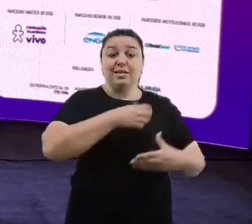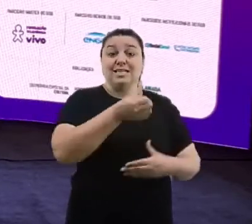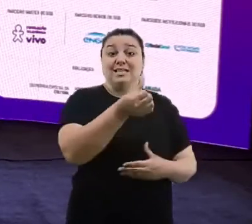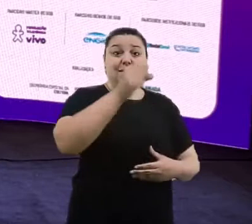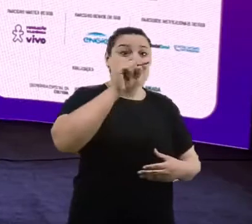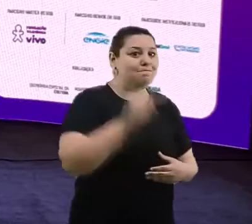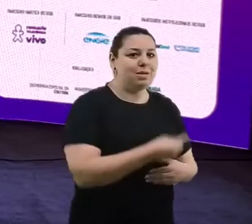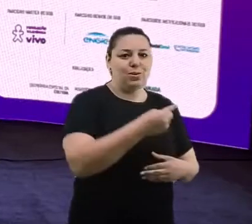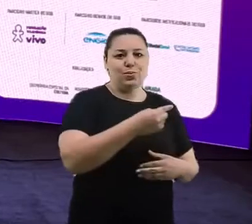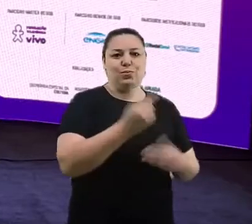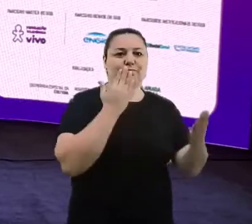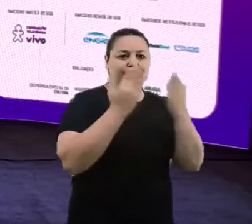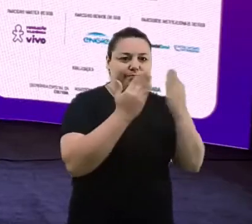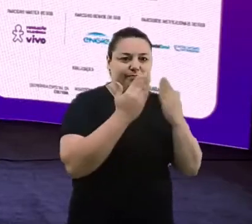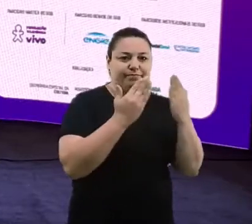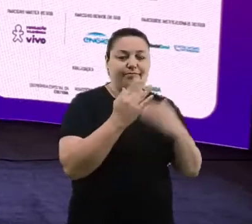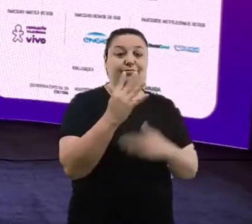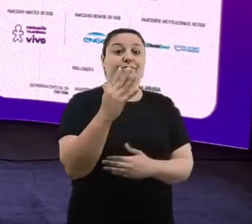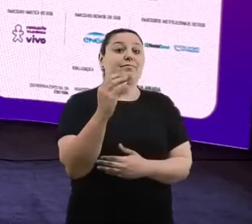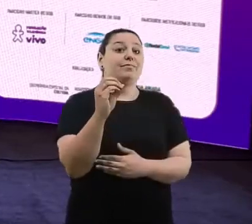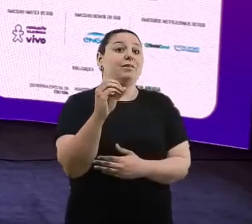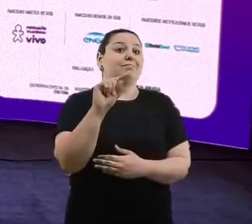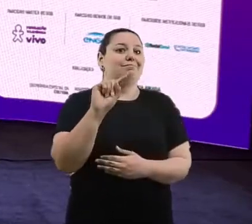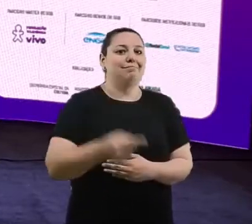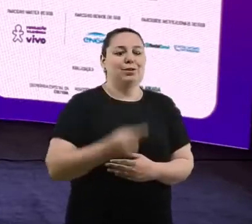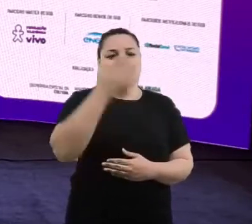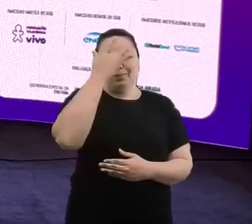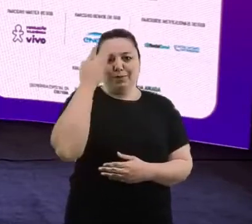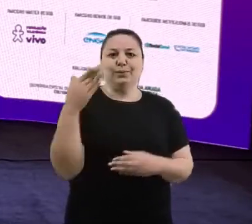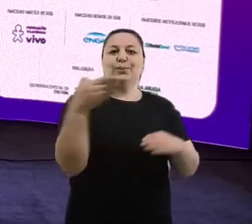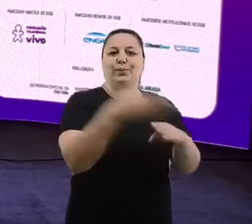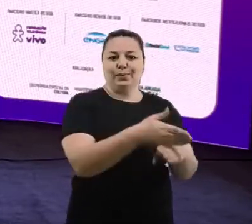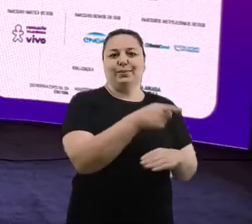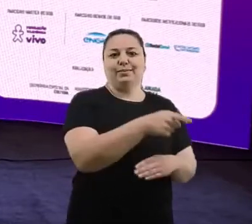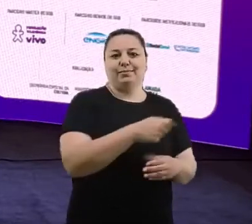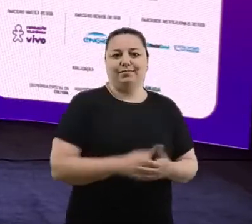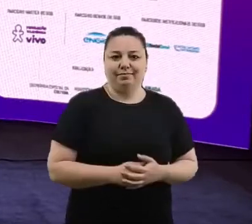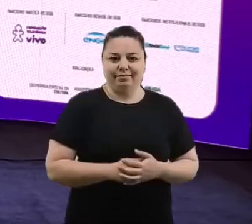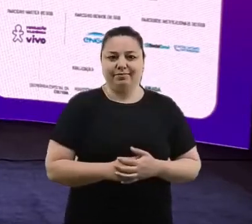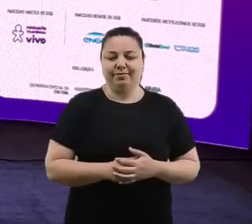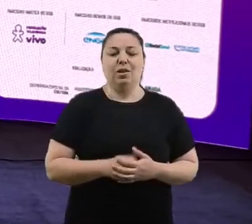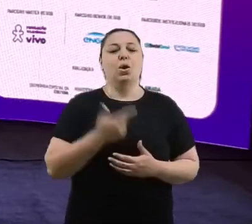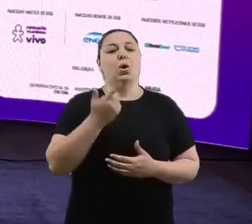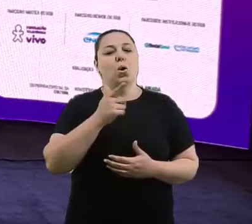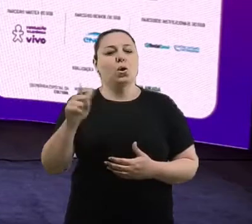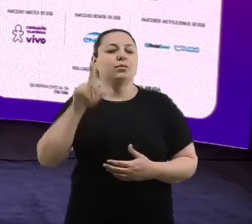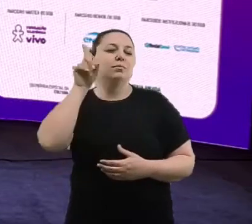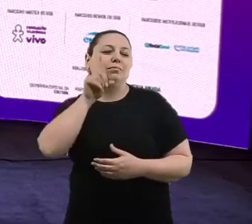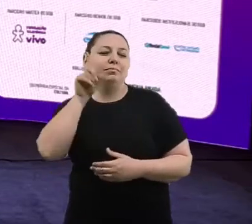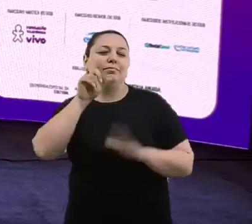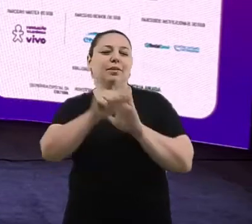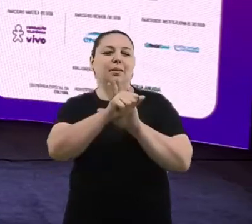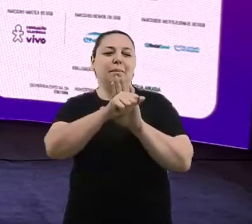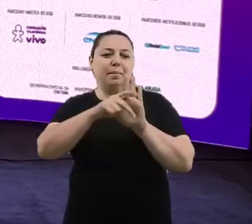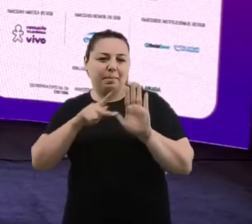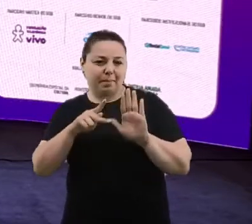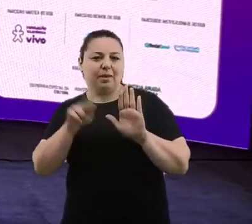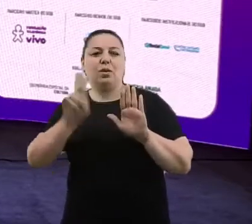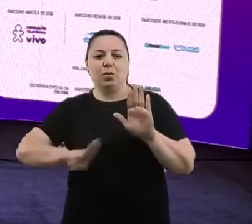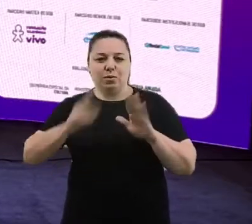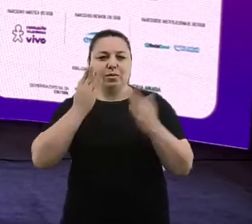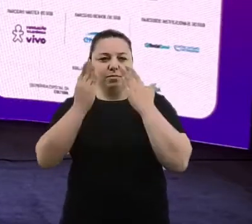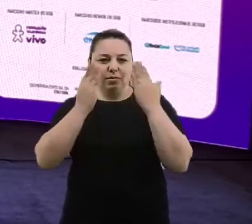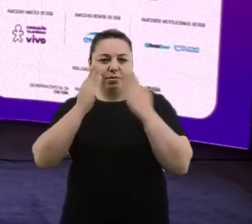A Vitude, 1.300 psicólogos. A Happify, que é uma plataforma americana que tem em português, que usa psicologia